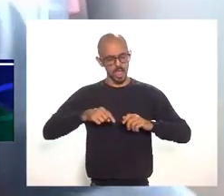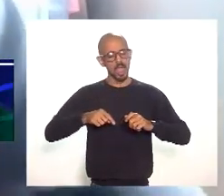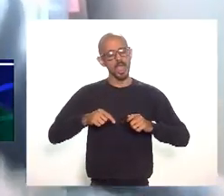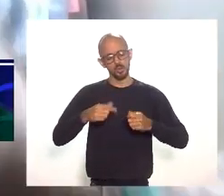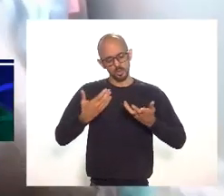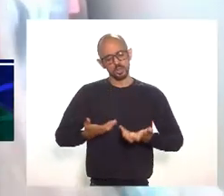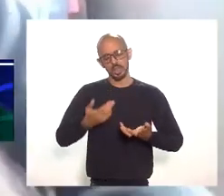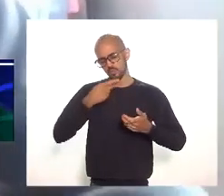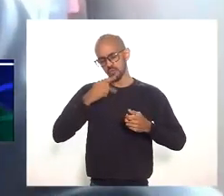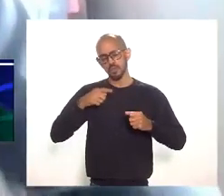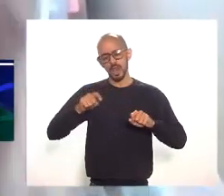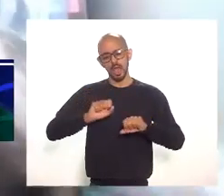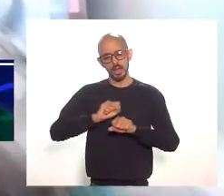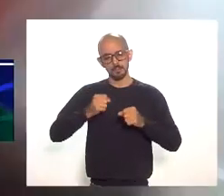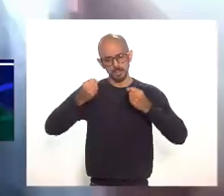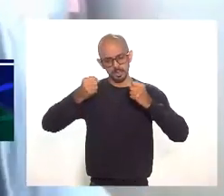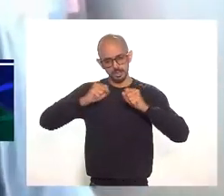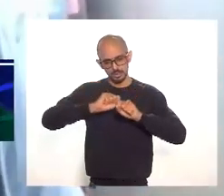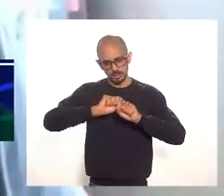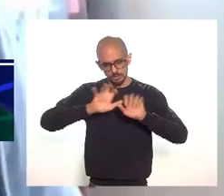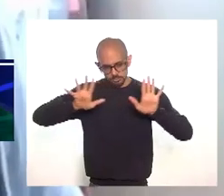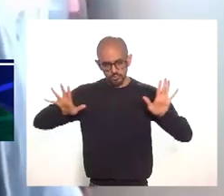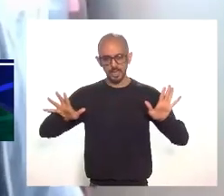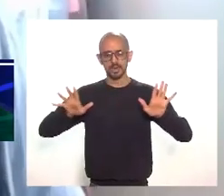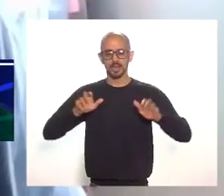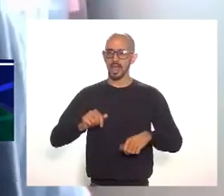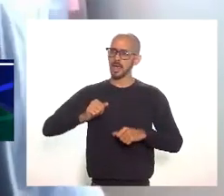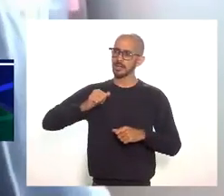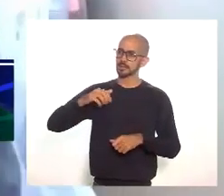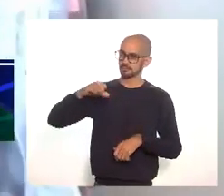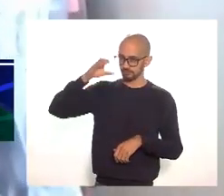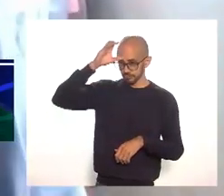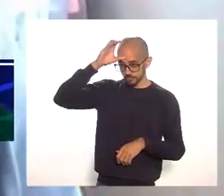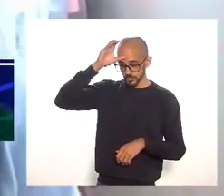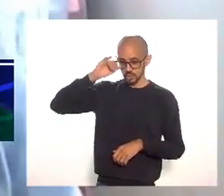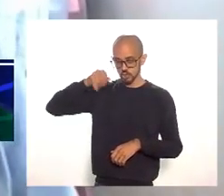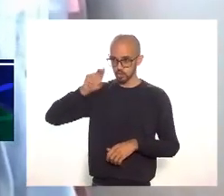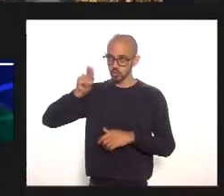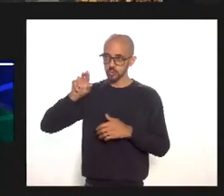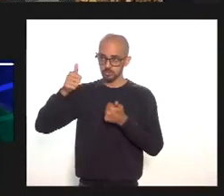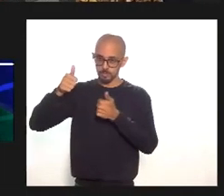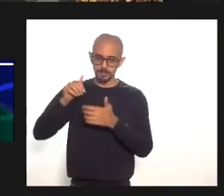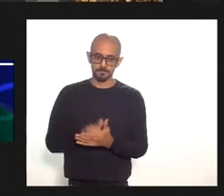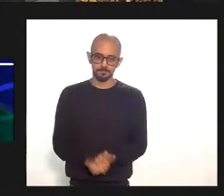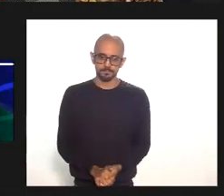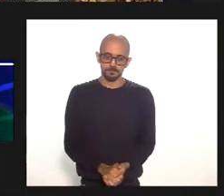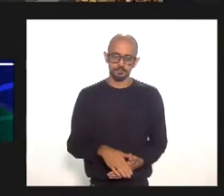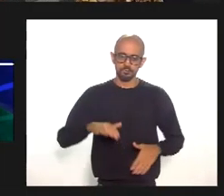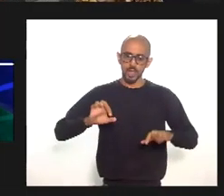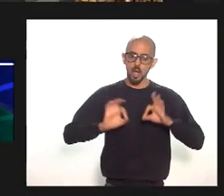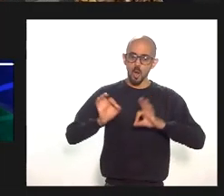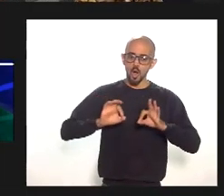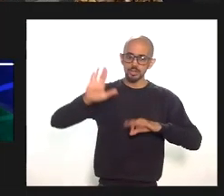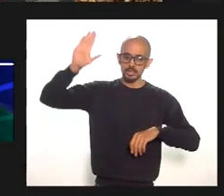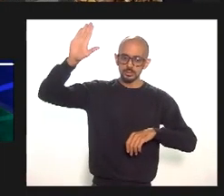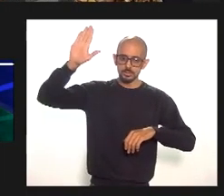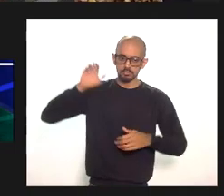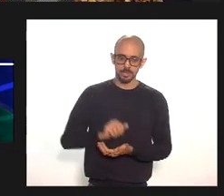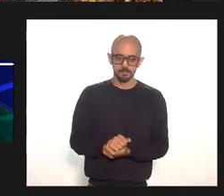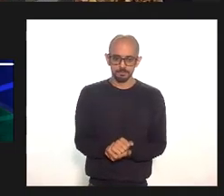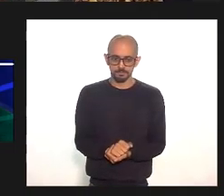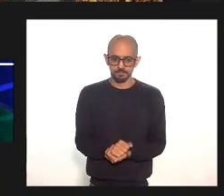dar, combativa e solidária, deputada Tia Ju. Questão de ordem, presidente. Já está escrito aqui,